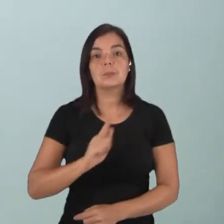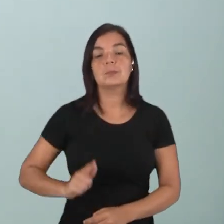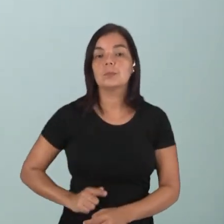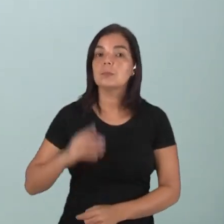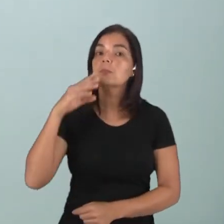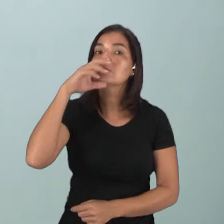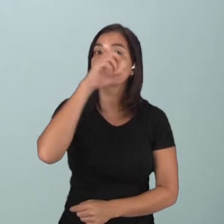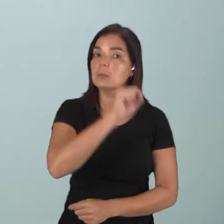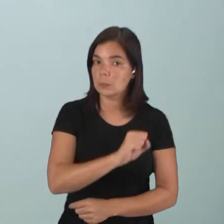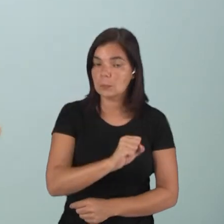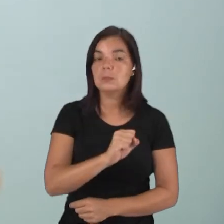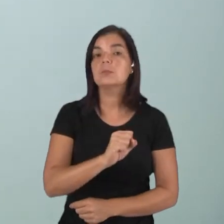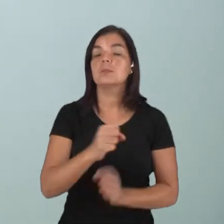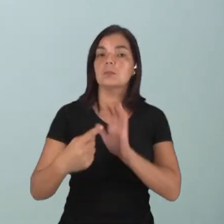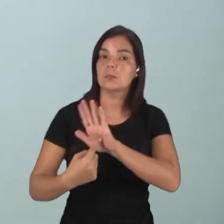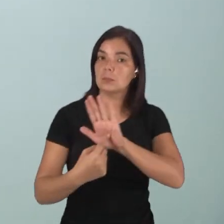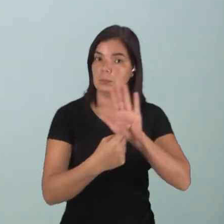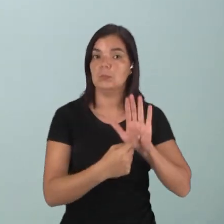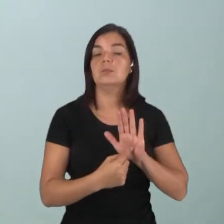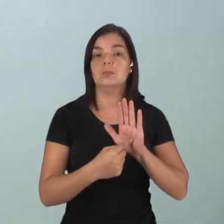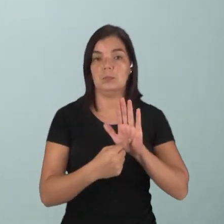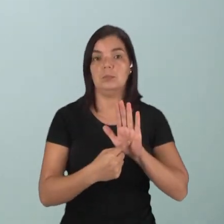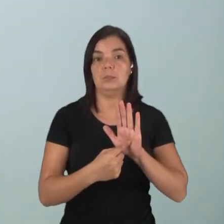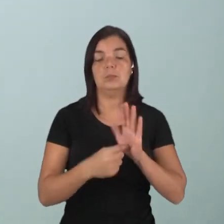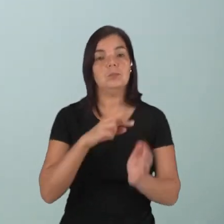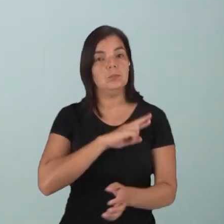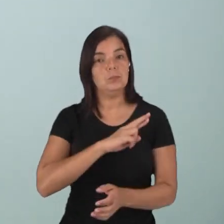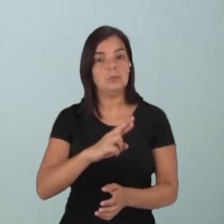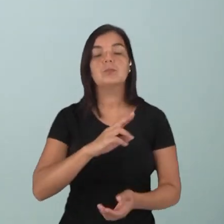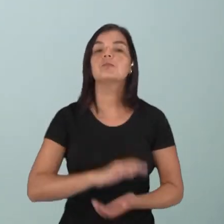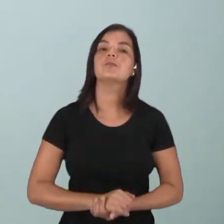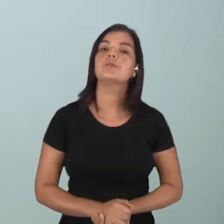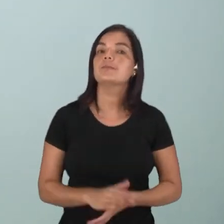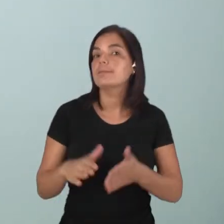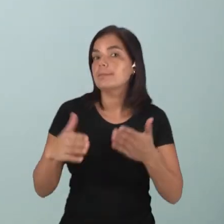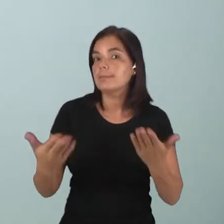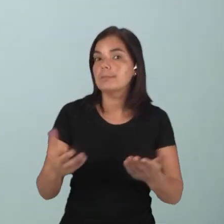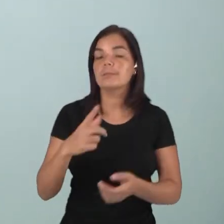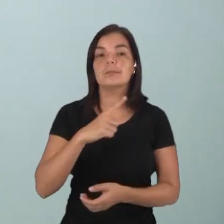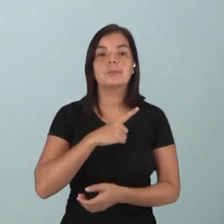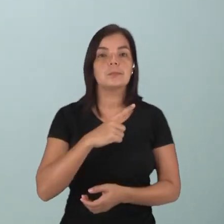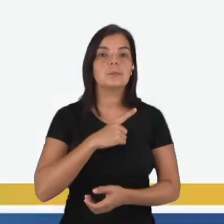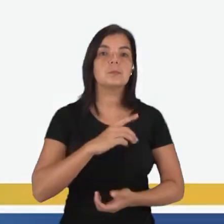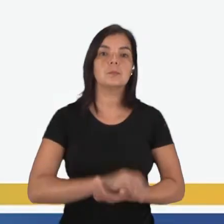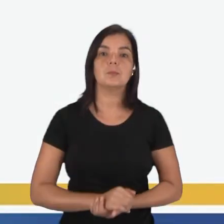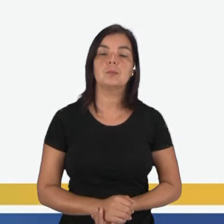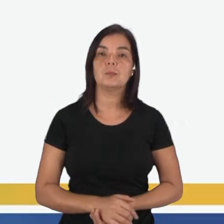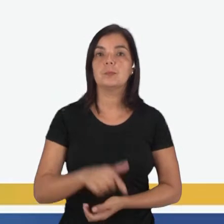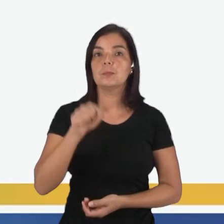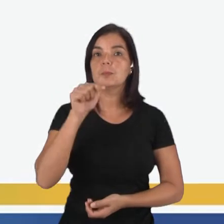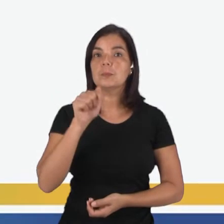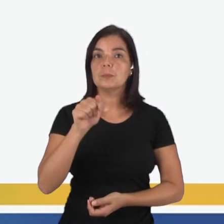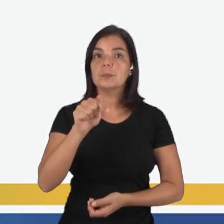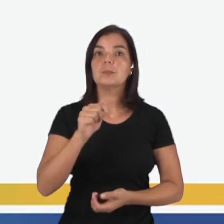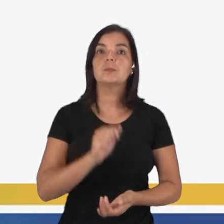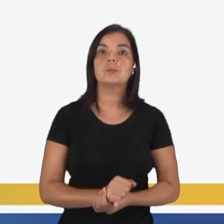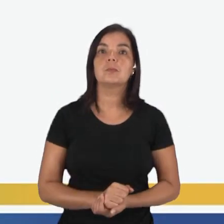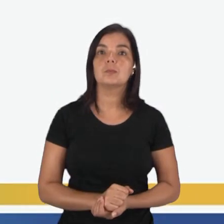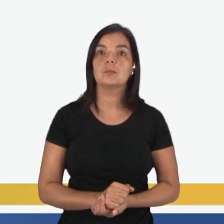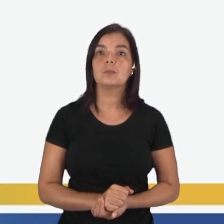de repente, é declarado de uma determinada religião. Tá? Então, nós temos aí. O 7